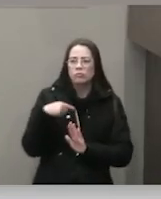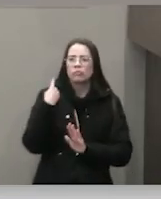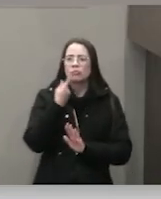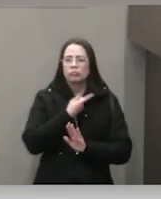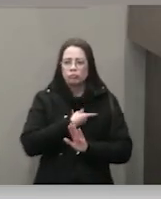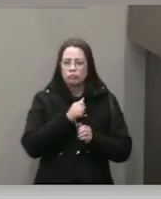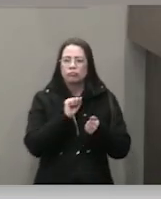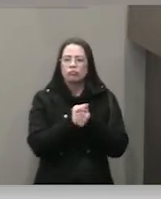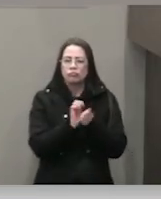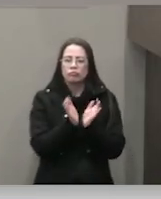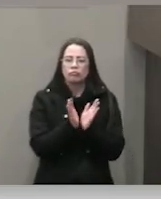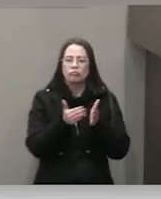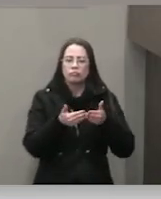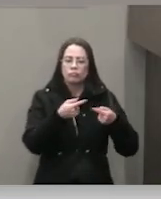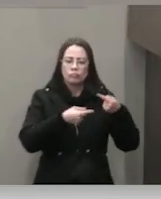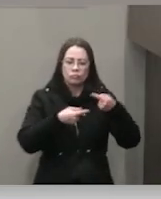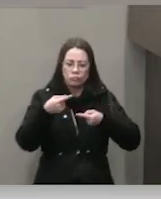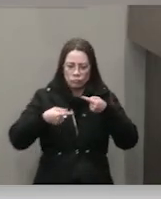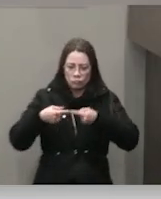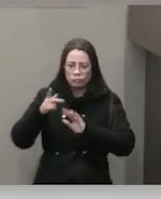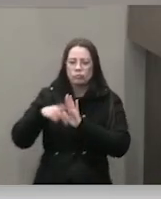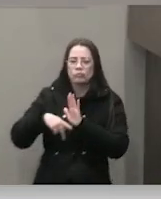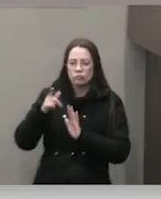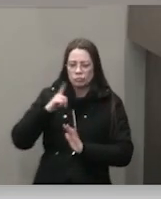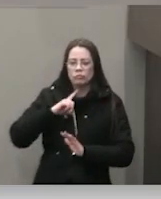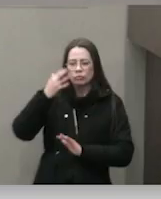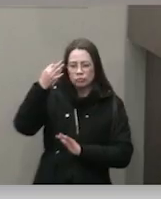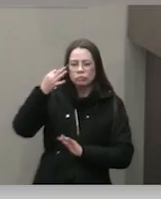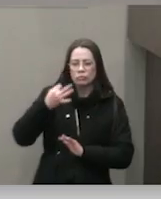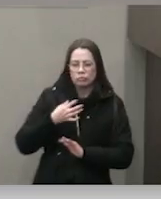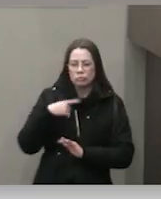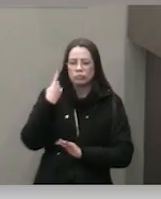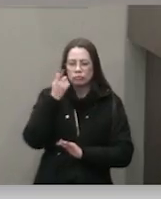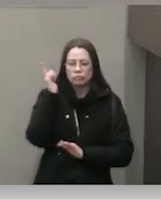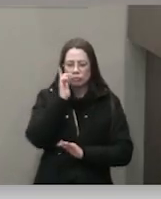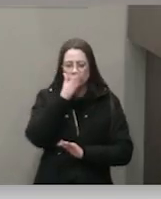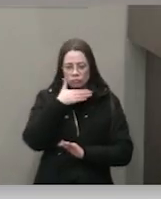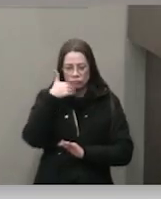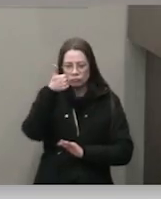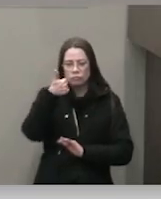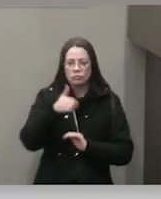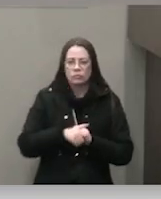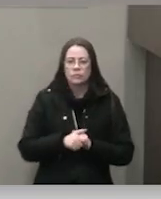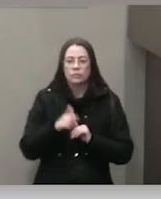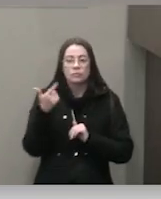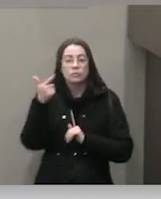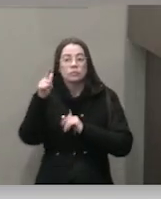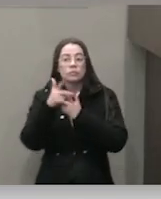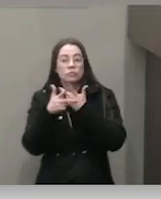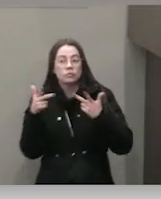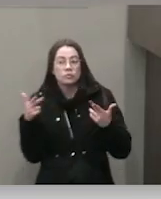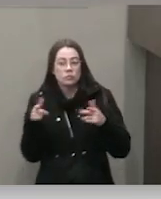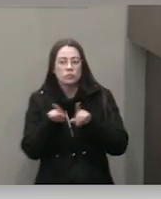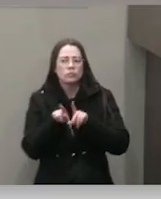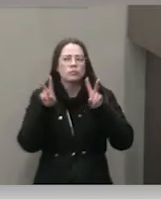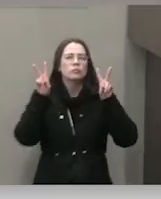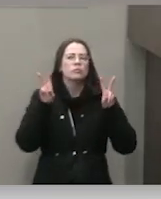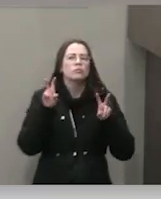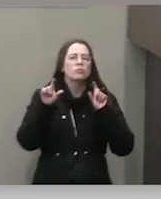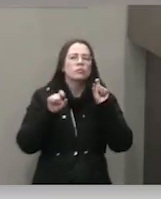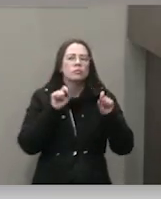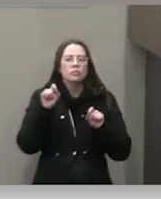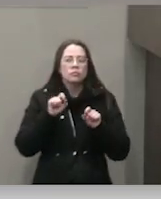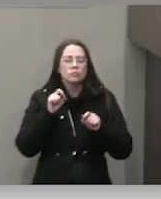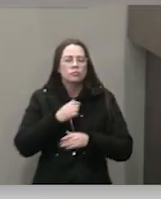comissões, vamos discutir o projeto, tenho certeza que nós podemos melhorar muito o projeto. Por outro lado, a questão